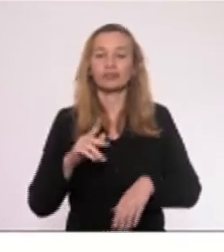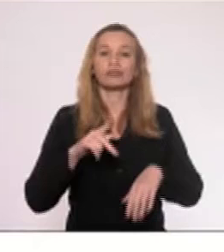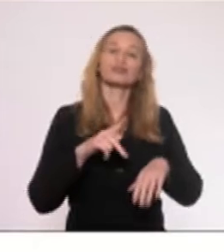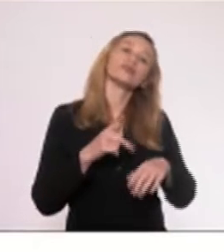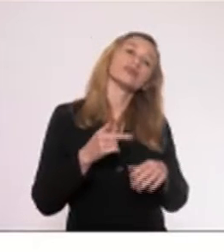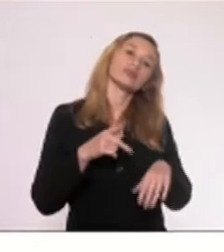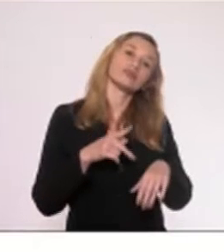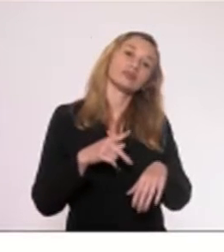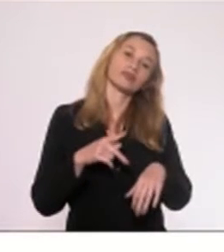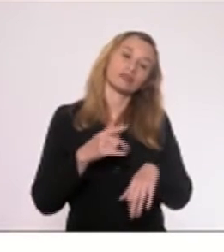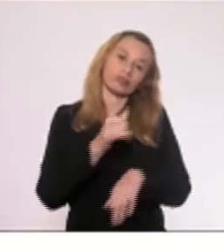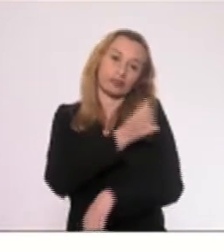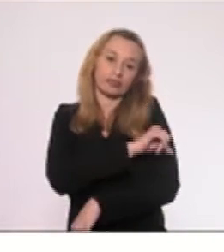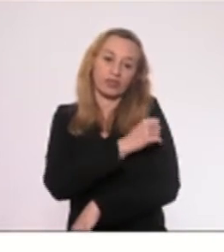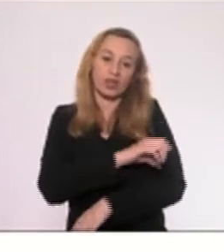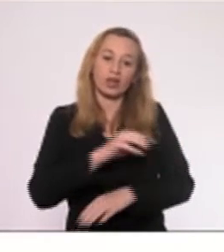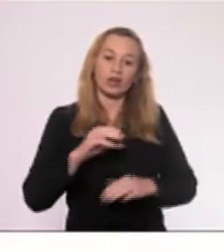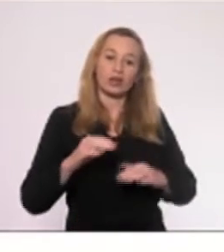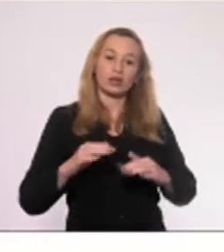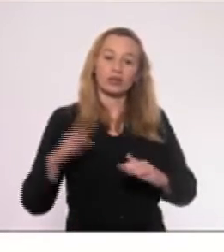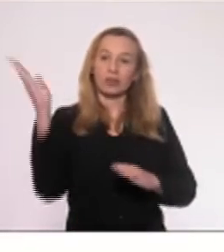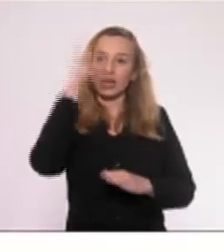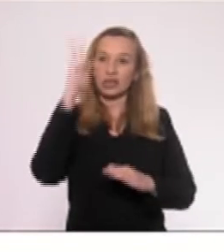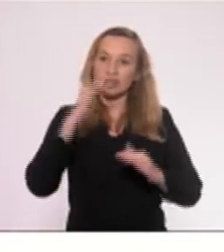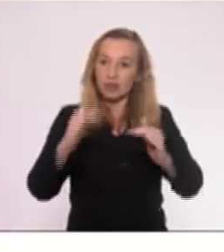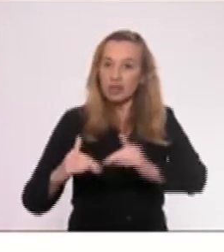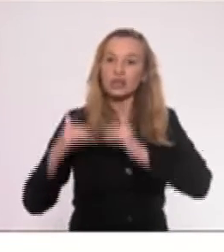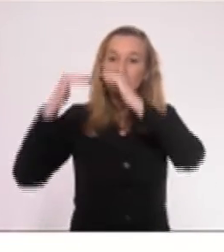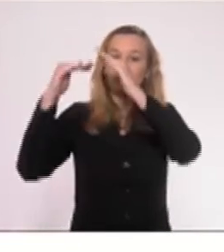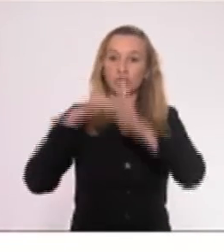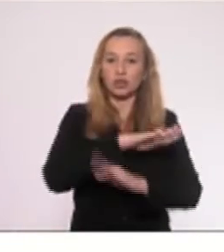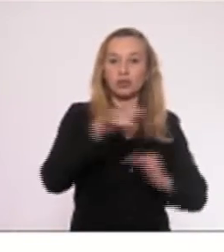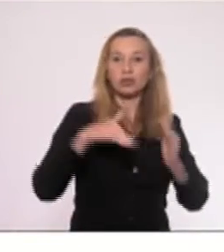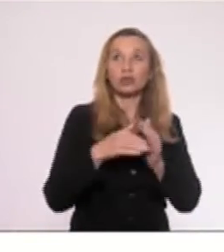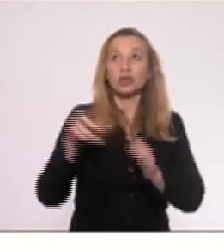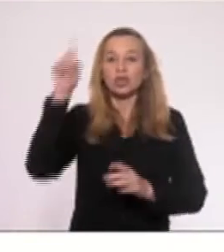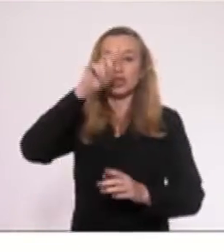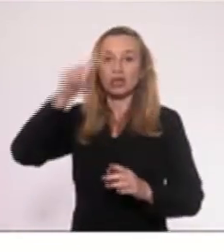doer, Brasil acima de tudo e Deus acima de todos.